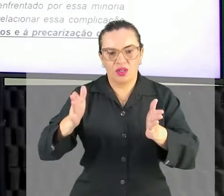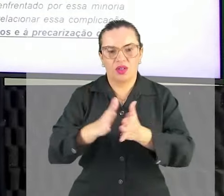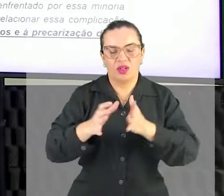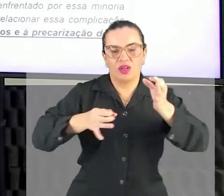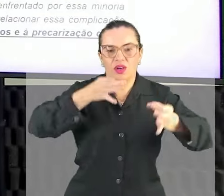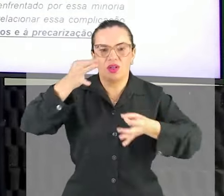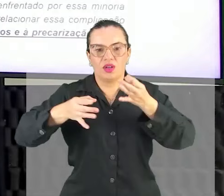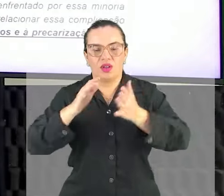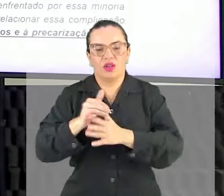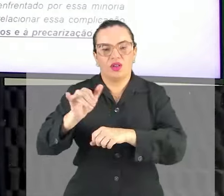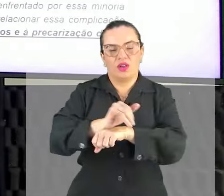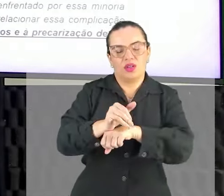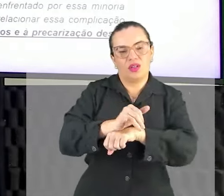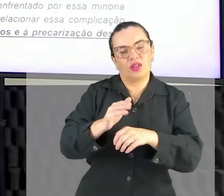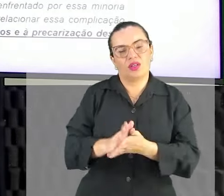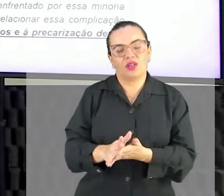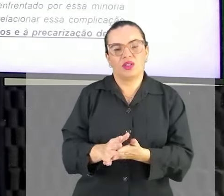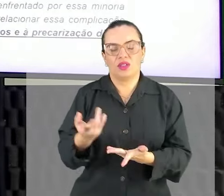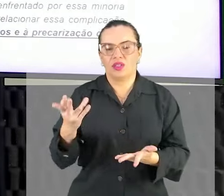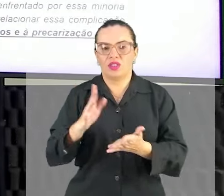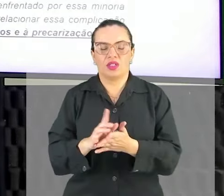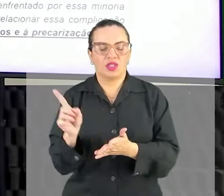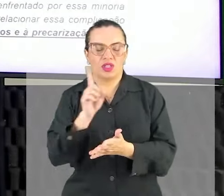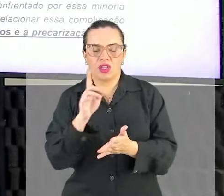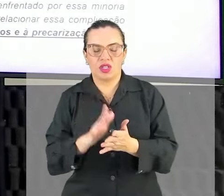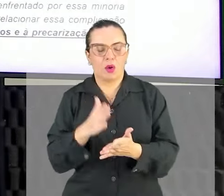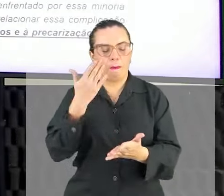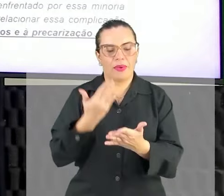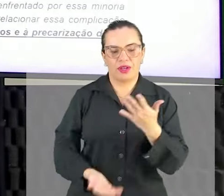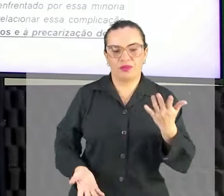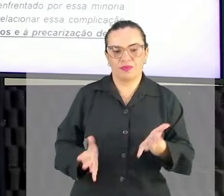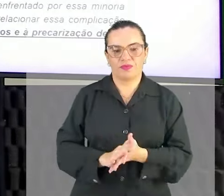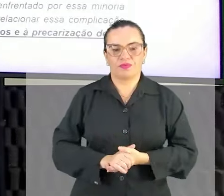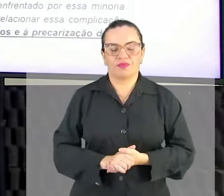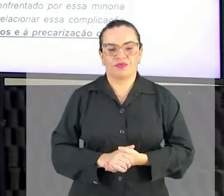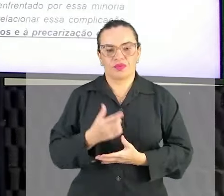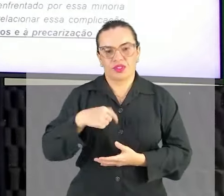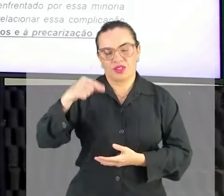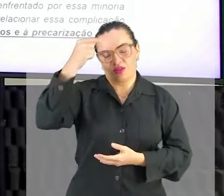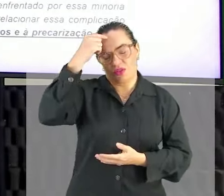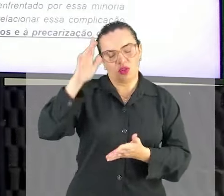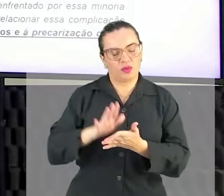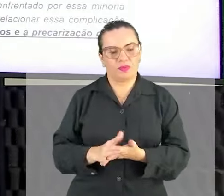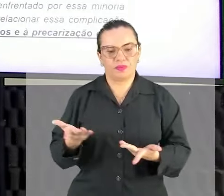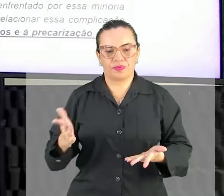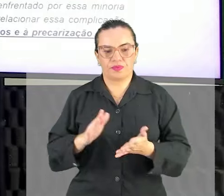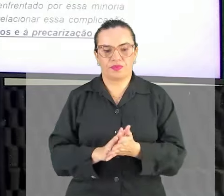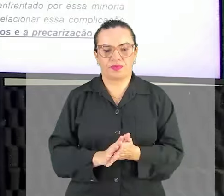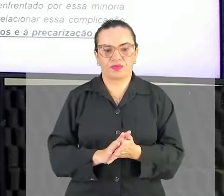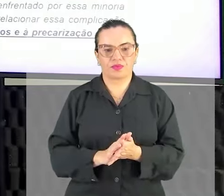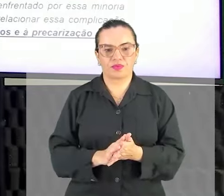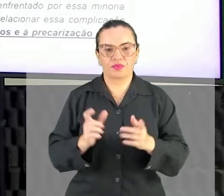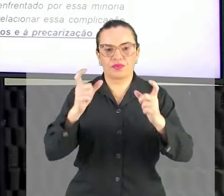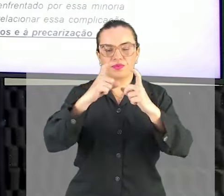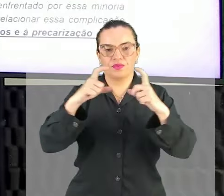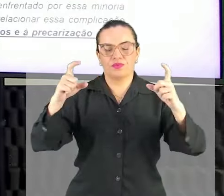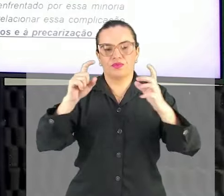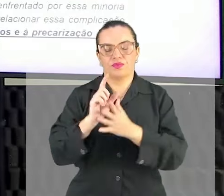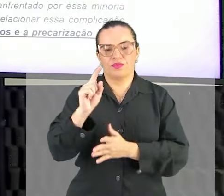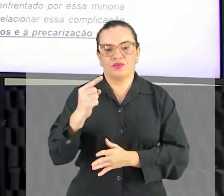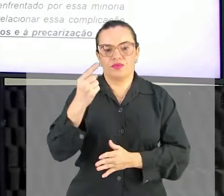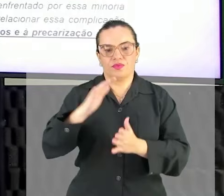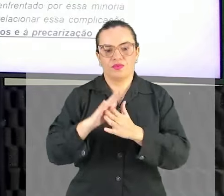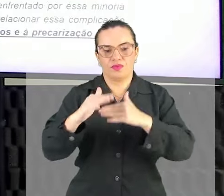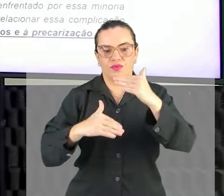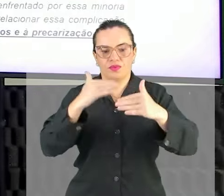estratégico sem você se perder, tá certo? Vamos para o desenvolvimento 1. Então, primeiro, ela vai falar de perpetuação dos